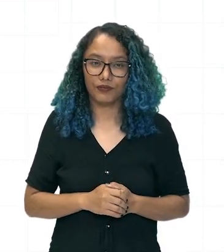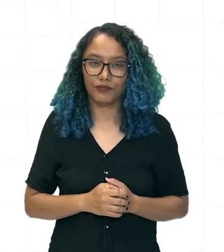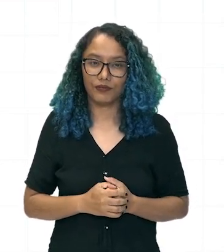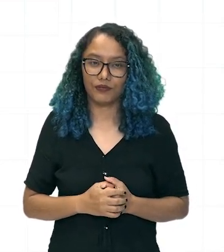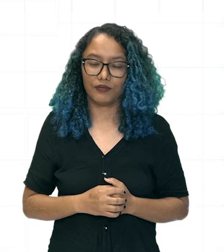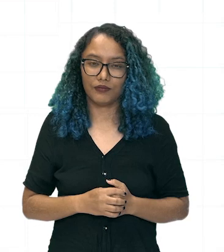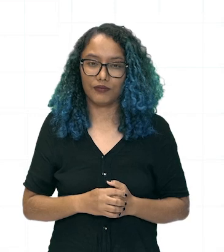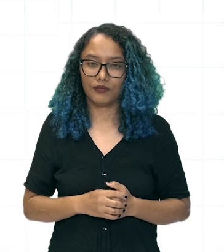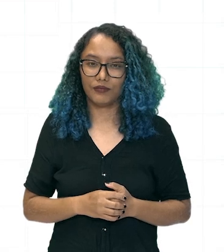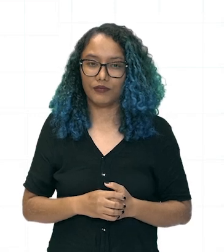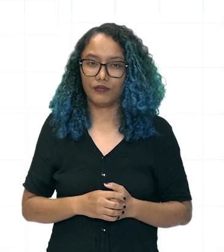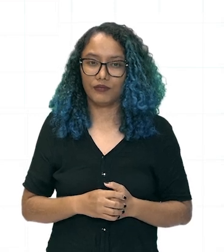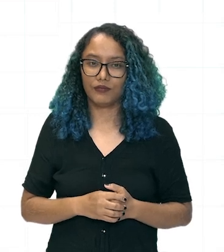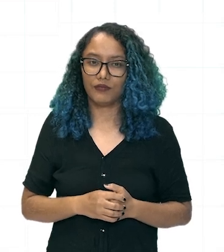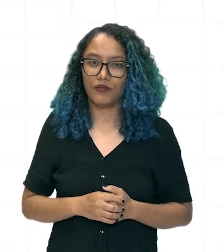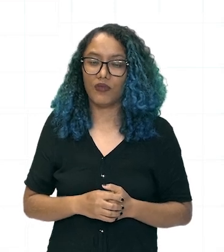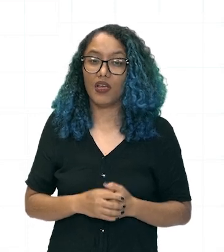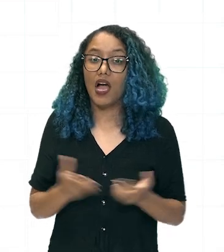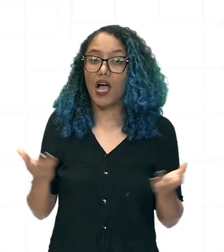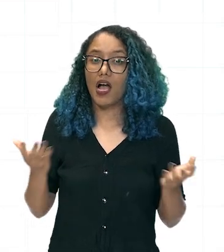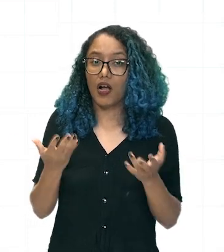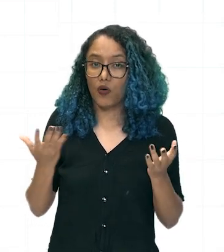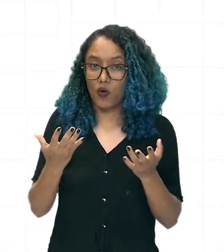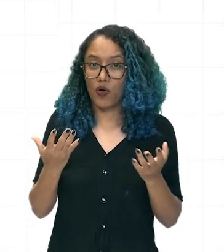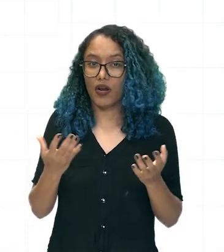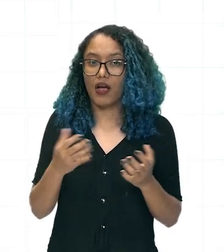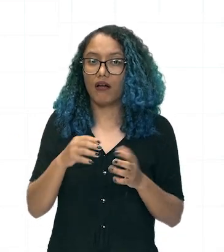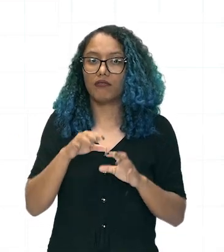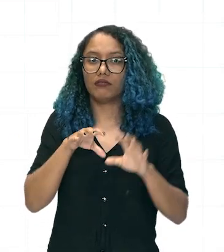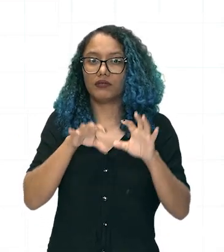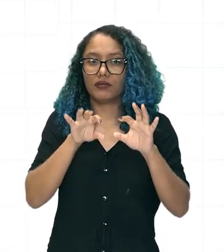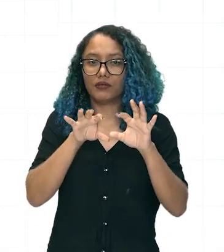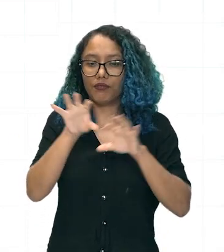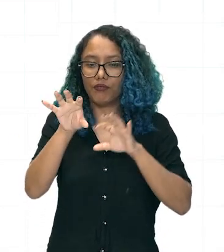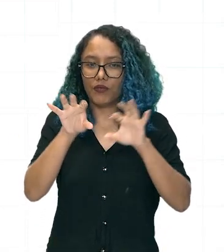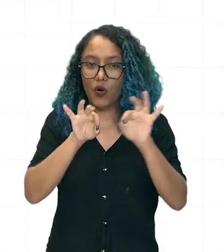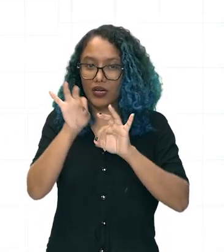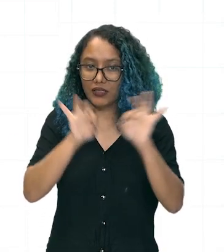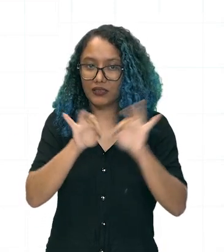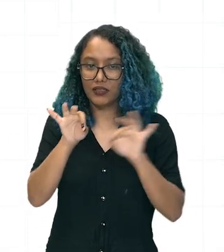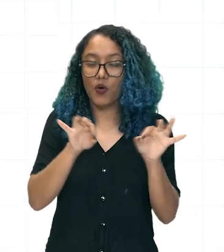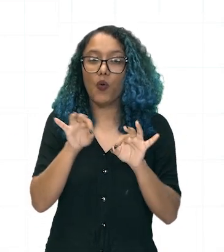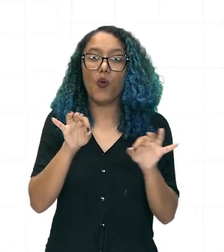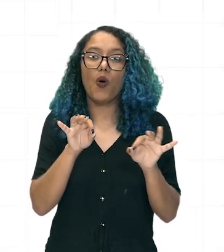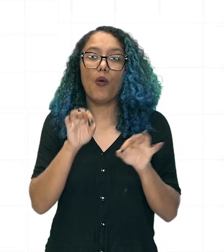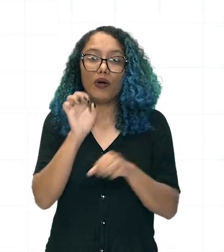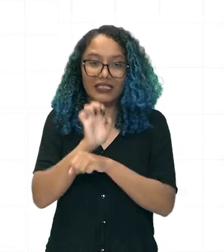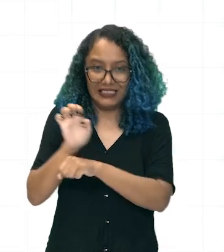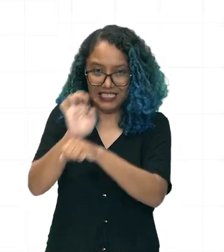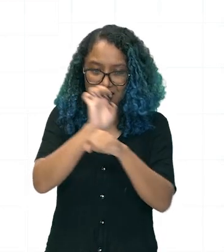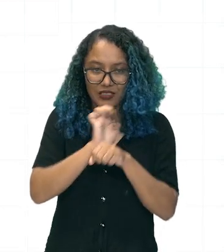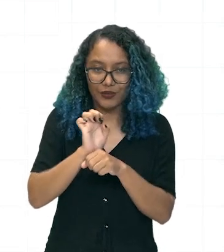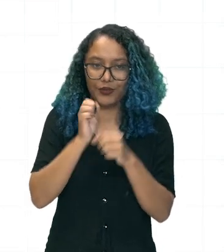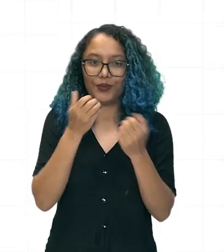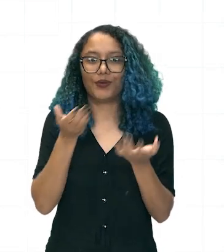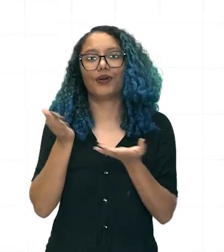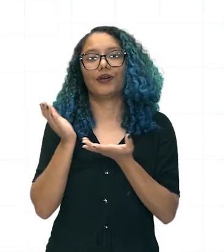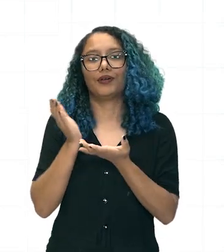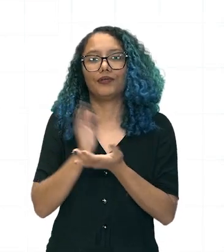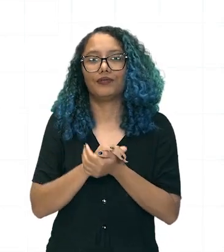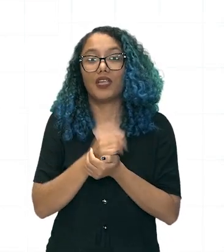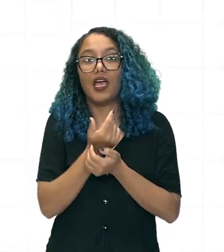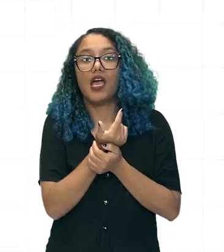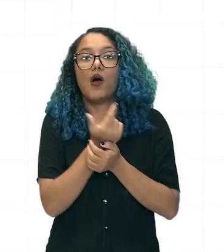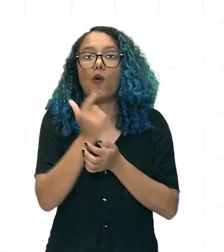que já são aí por estado. Vejam aí, olha, nós temos aí, olha, queimada, já é